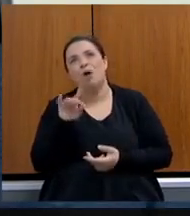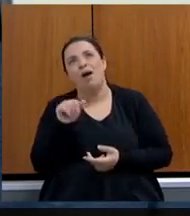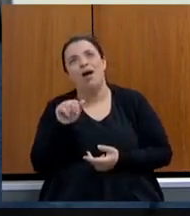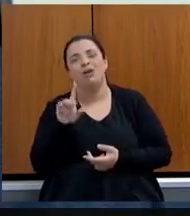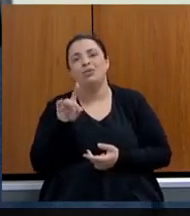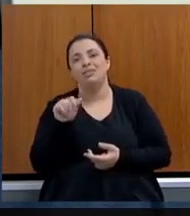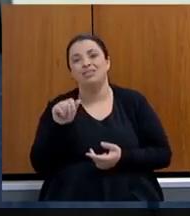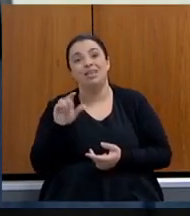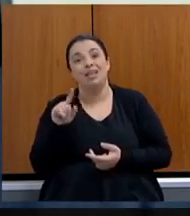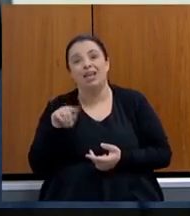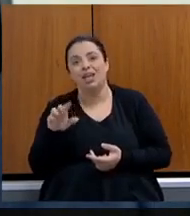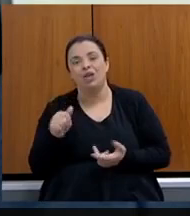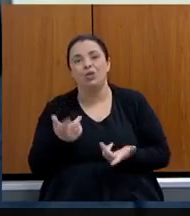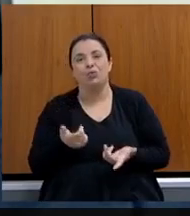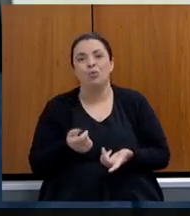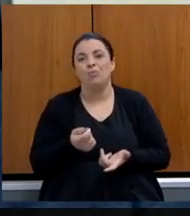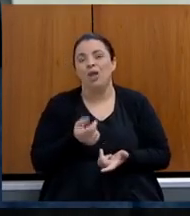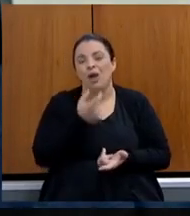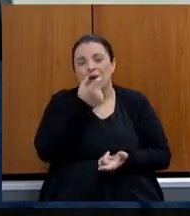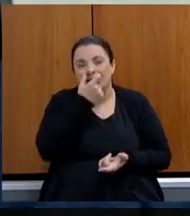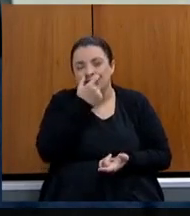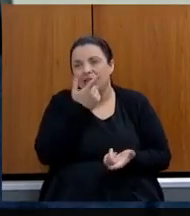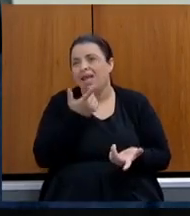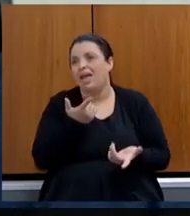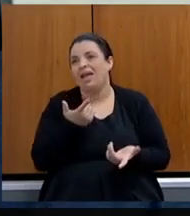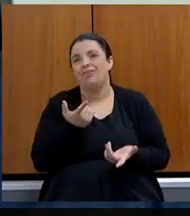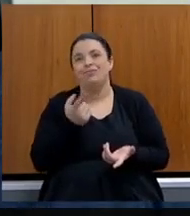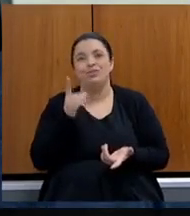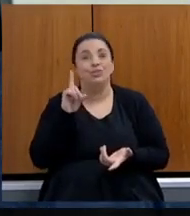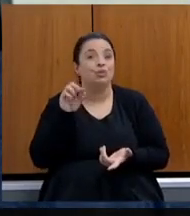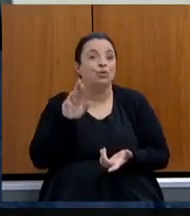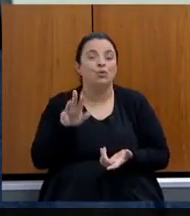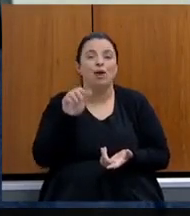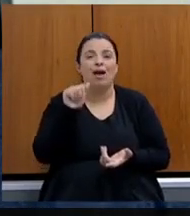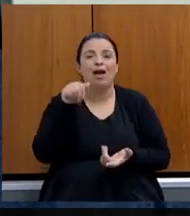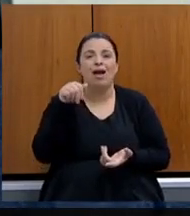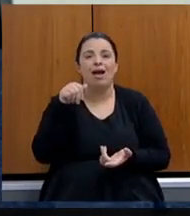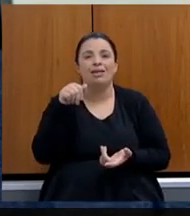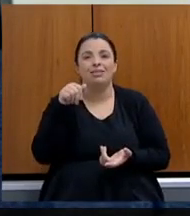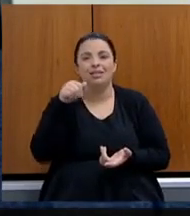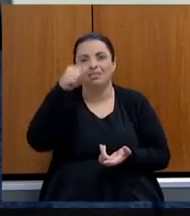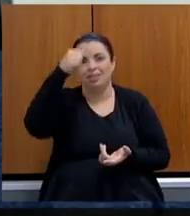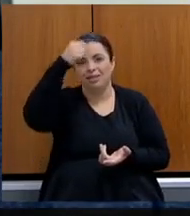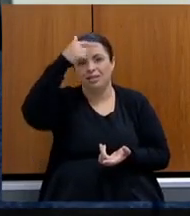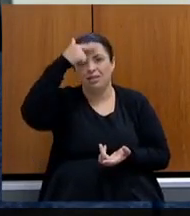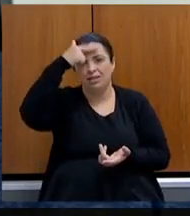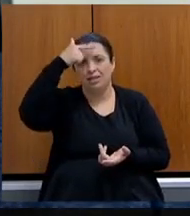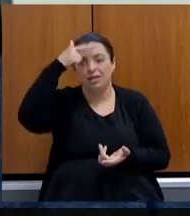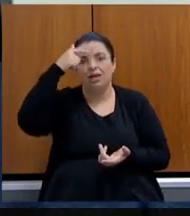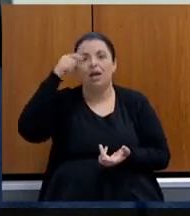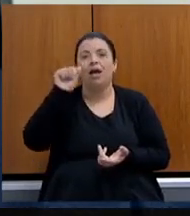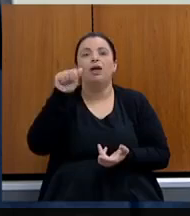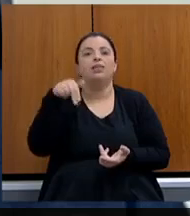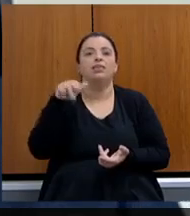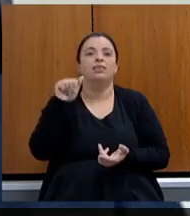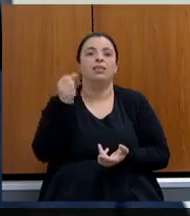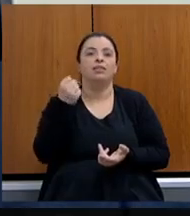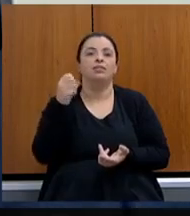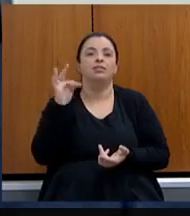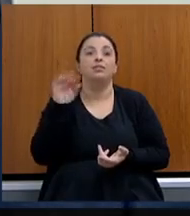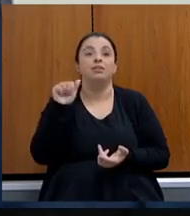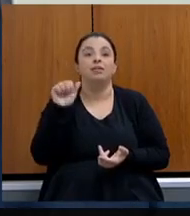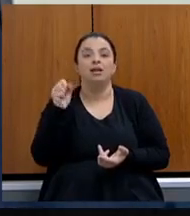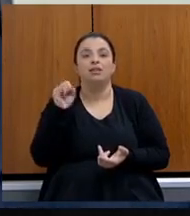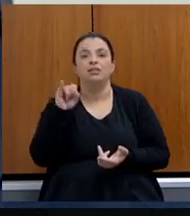conhece deve é uma combater de os problemas que está do